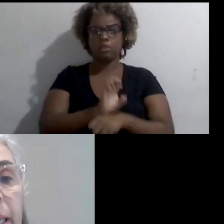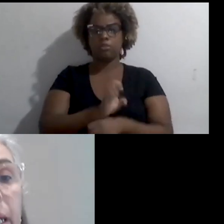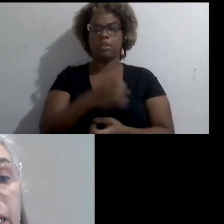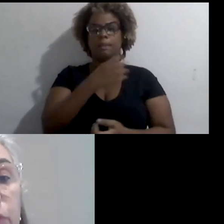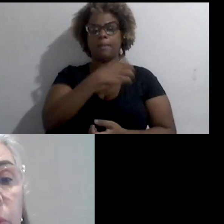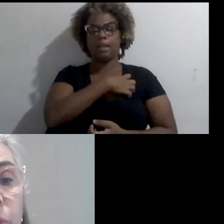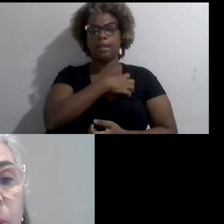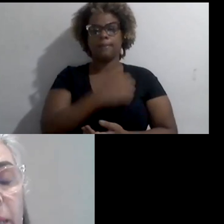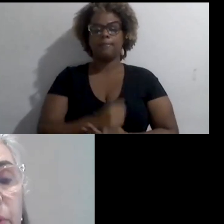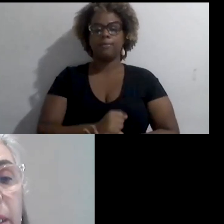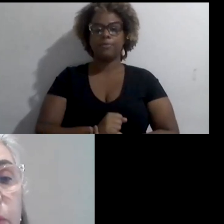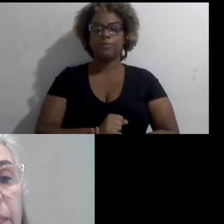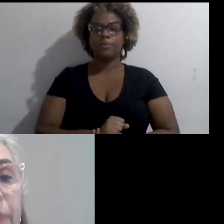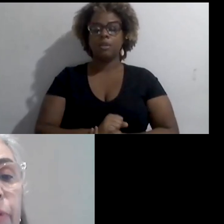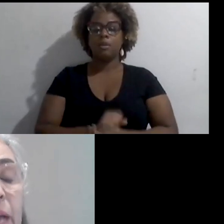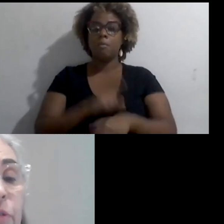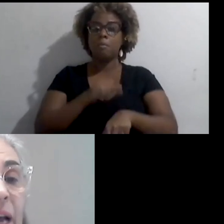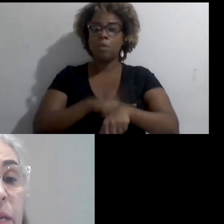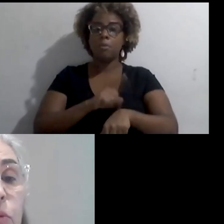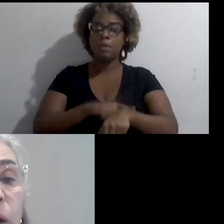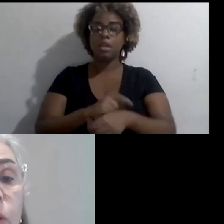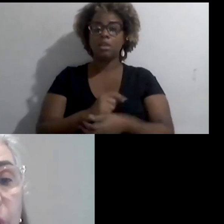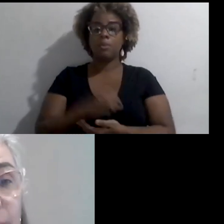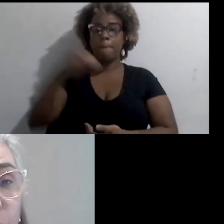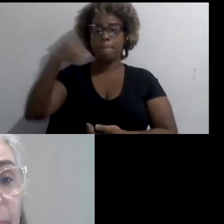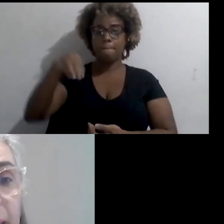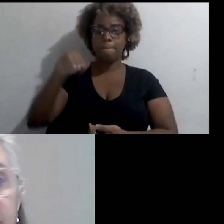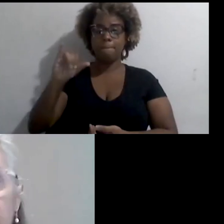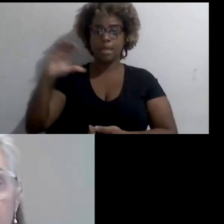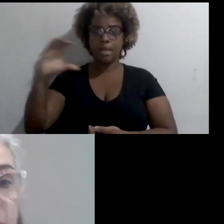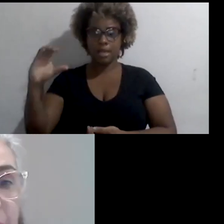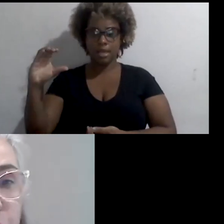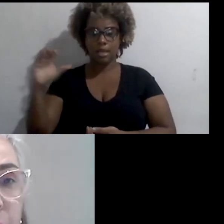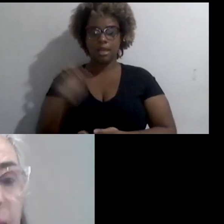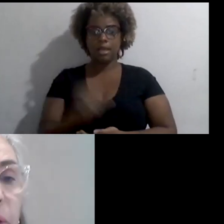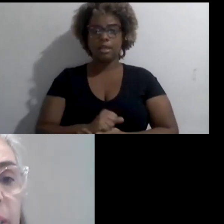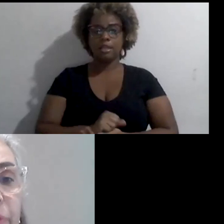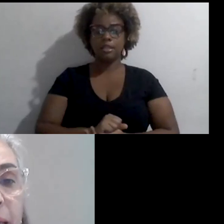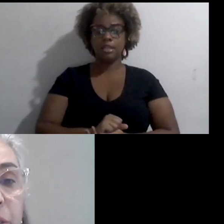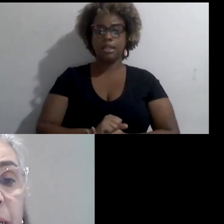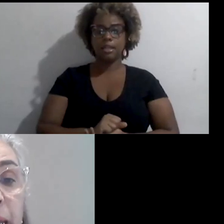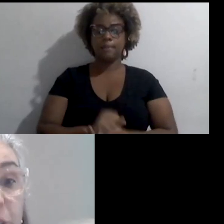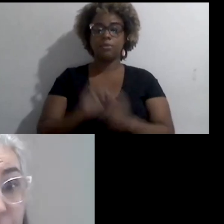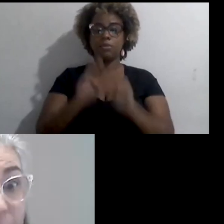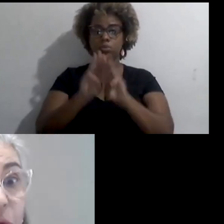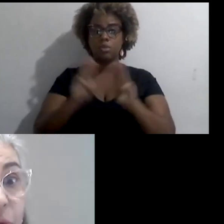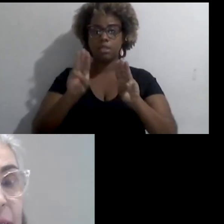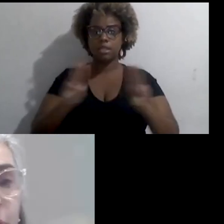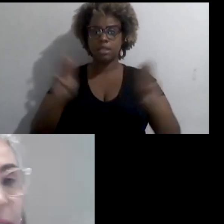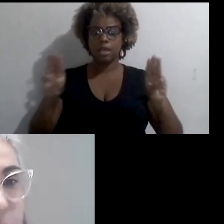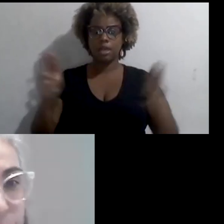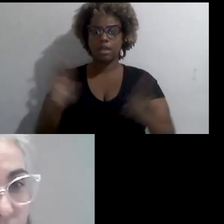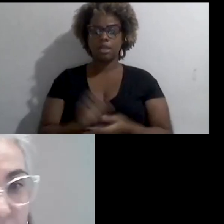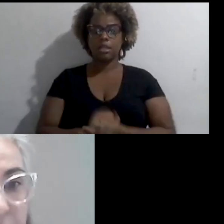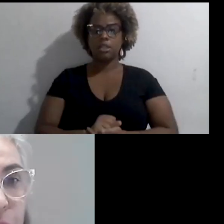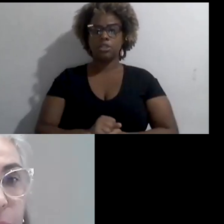da Bahia, no momento em que o MINC e a Funarte fazem uma convocatória aberta, está no site agora da Funarte, justamente convocando